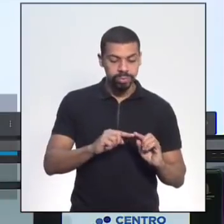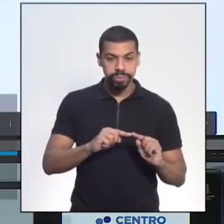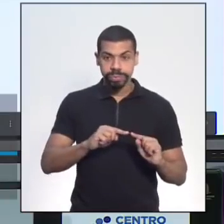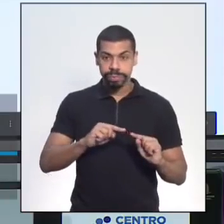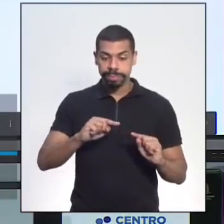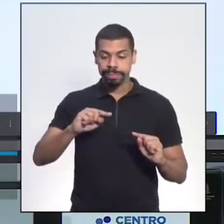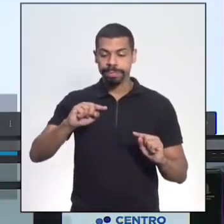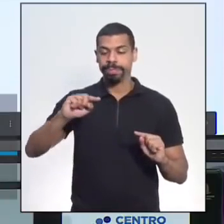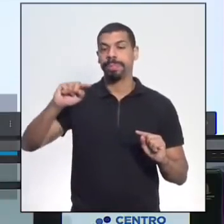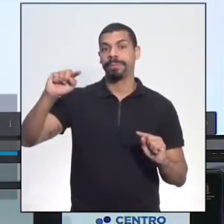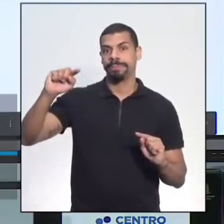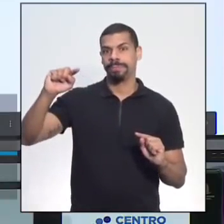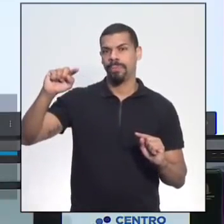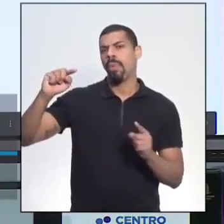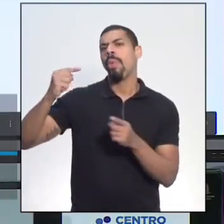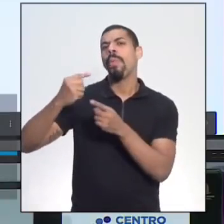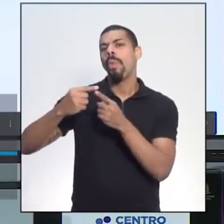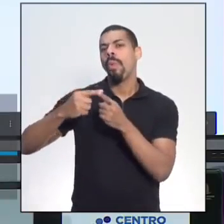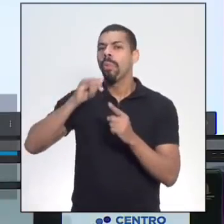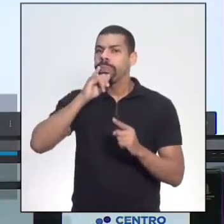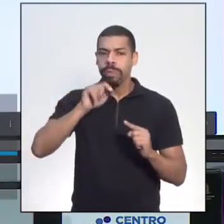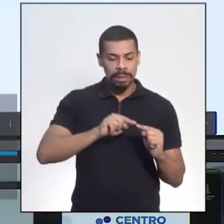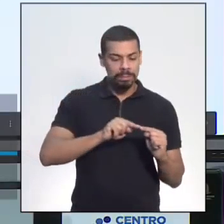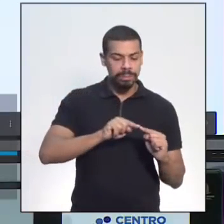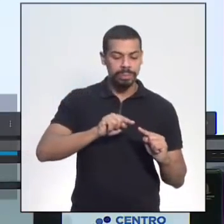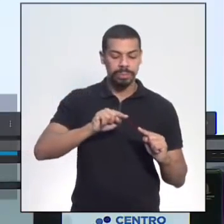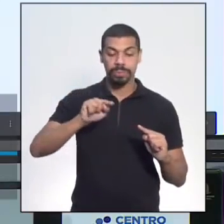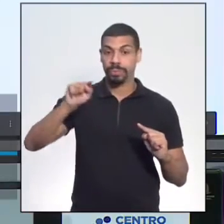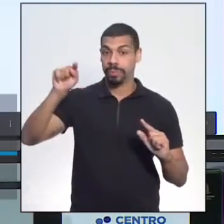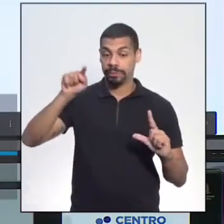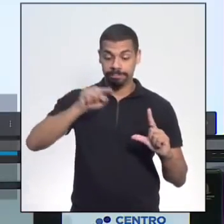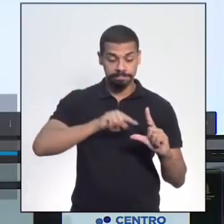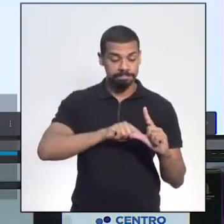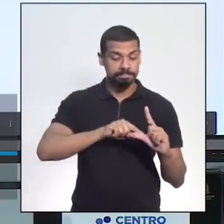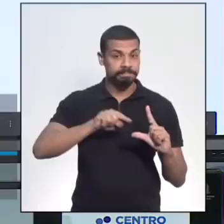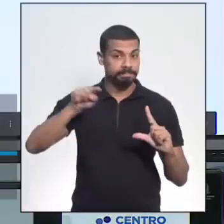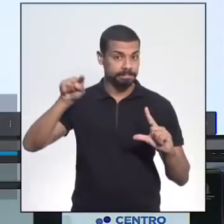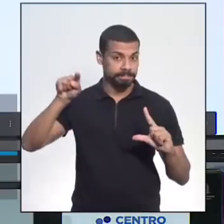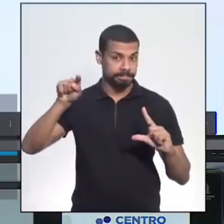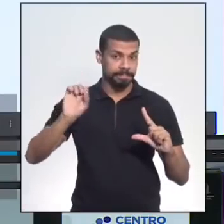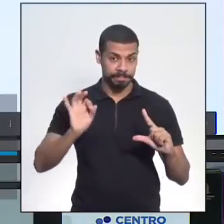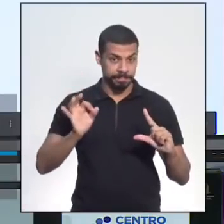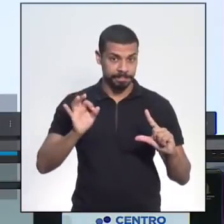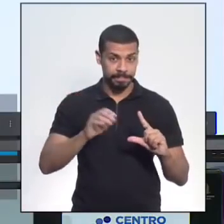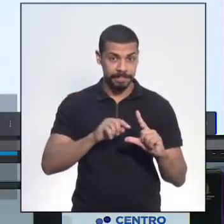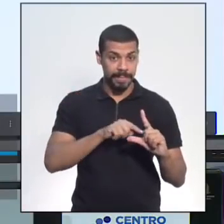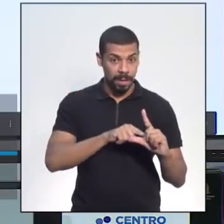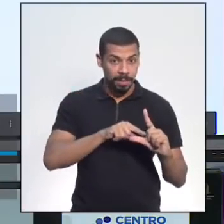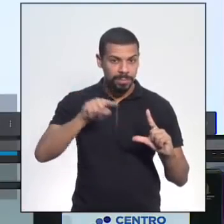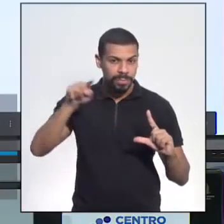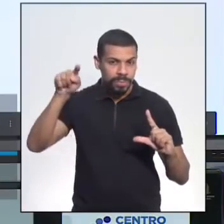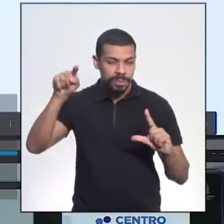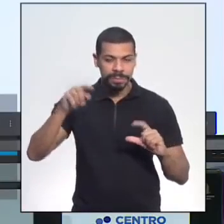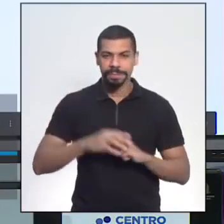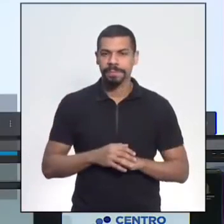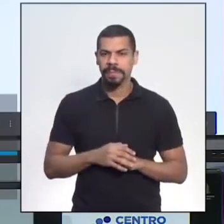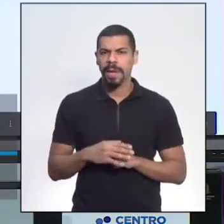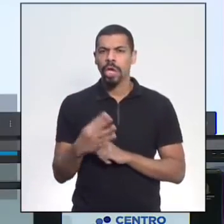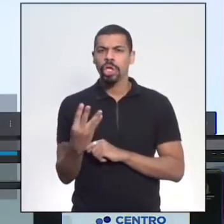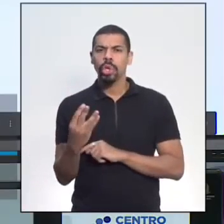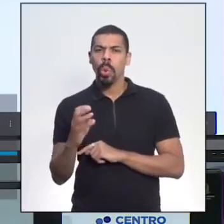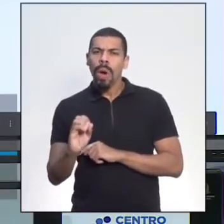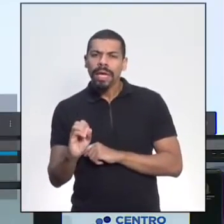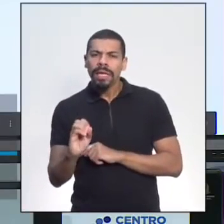está aumentando. Por quê? Nosso gráfico é crescente, então a velocidade aumentou. E de